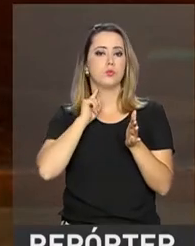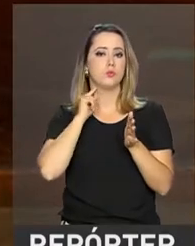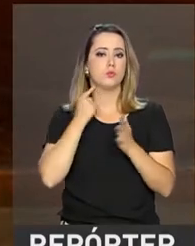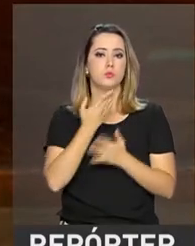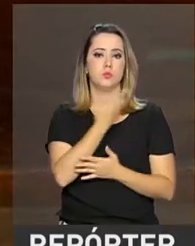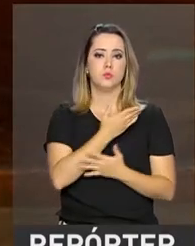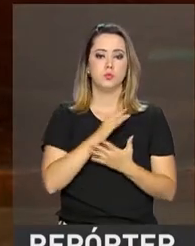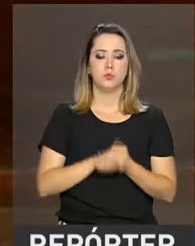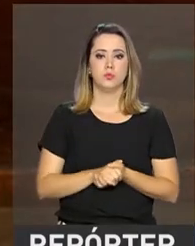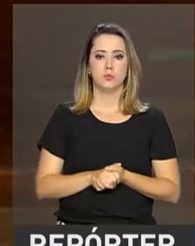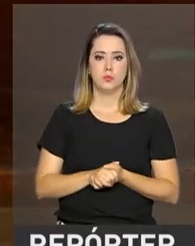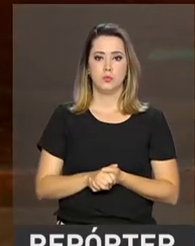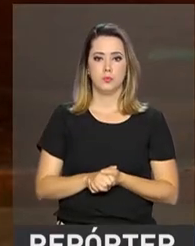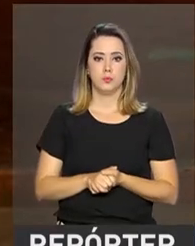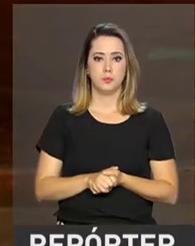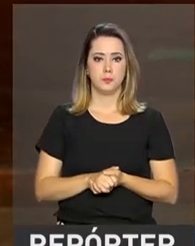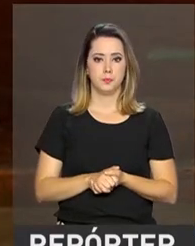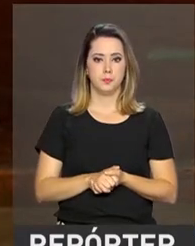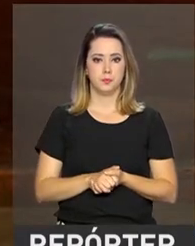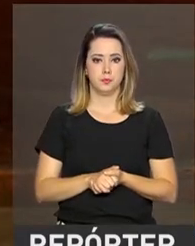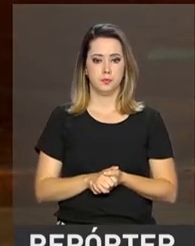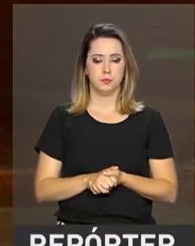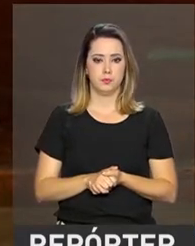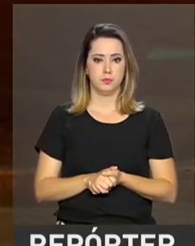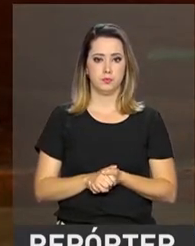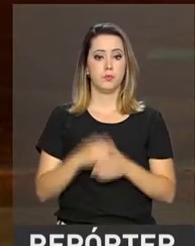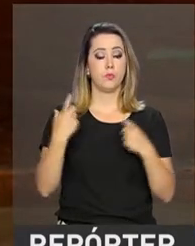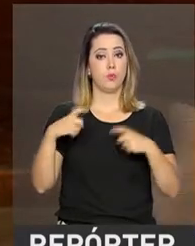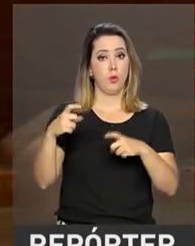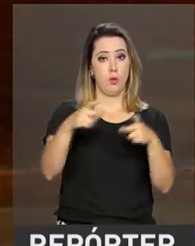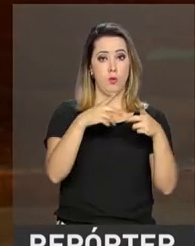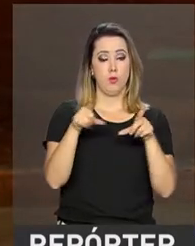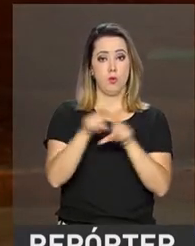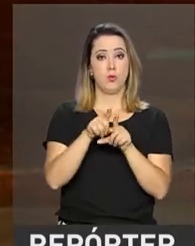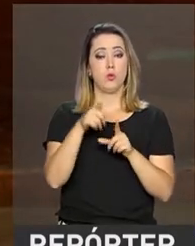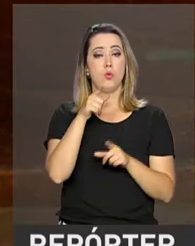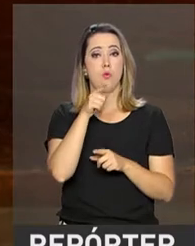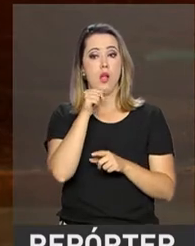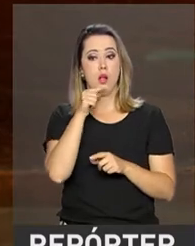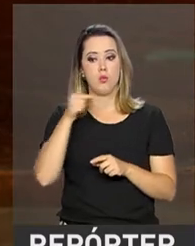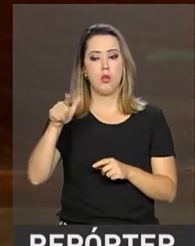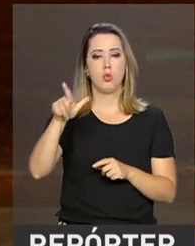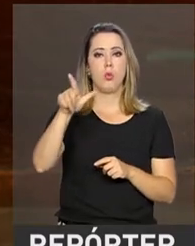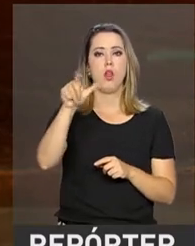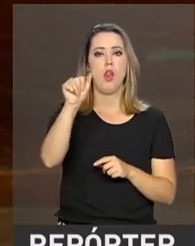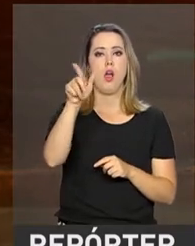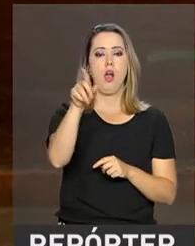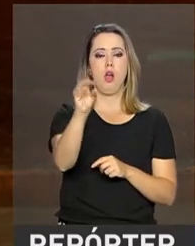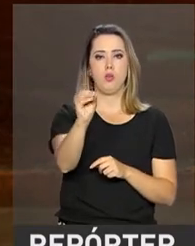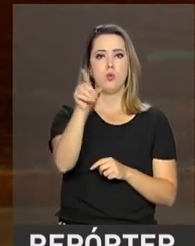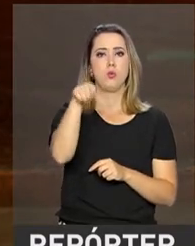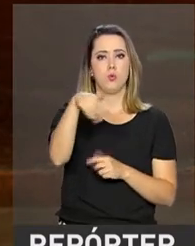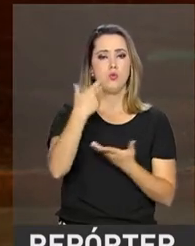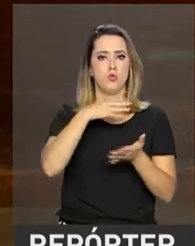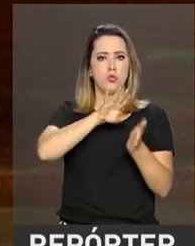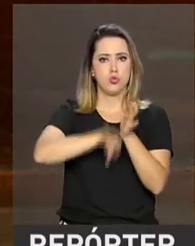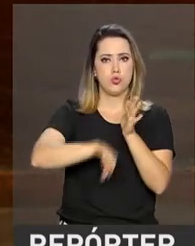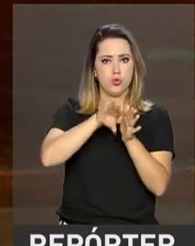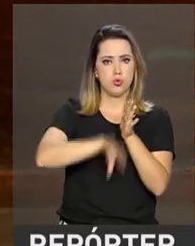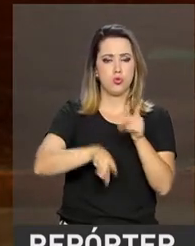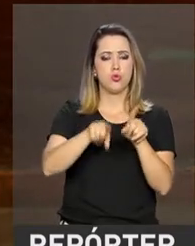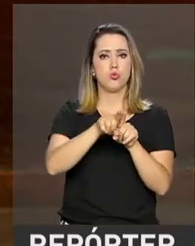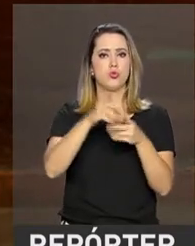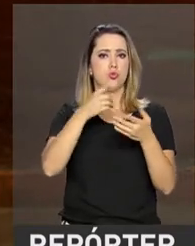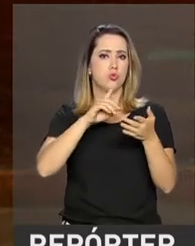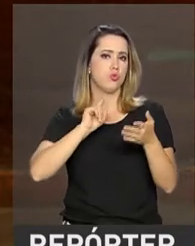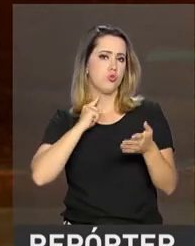bacia do Lago Paranoá, o esgoto é tratado a nível terciário. Então, a gente tem uma preocupação na remoção de nutrientes, que